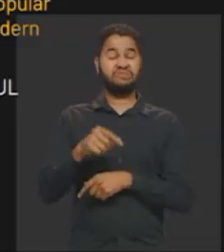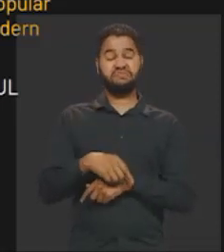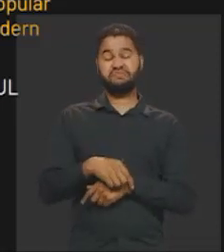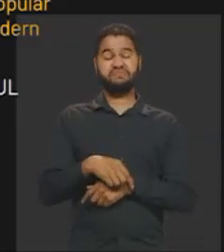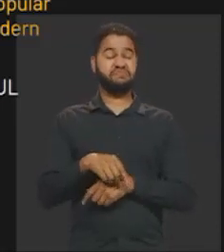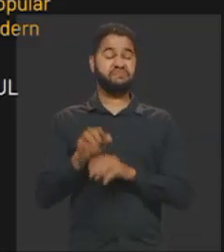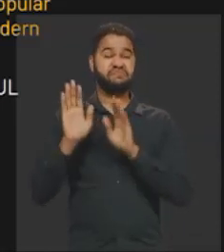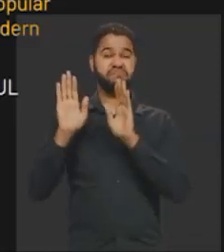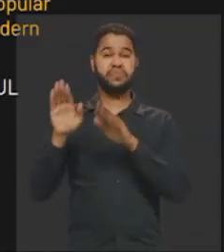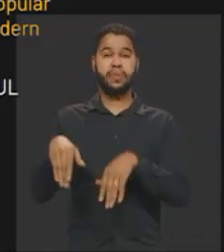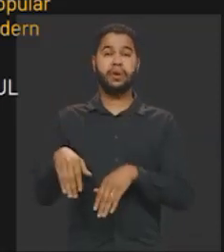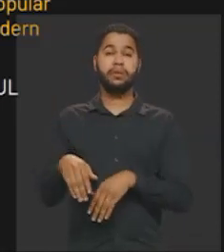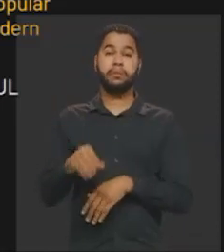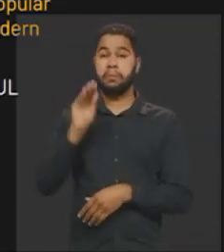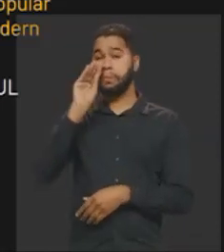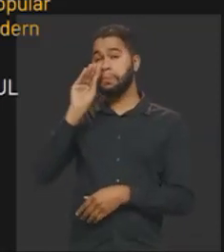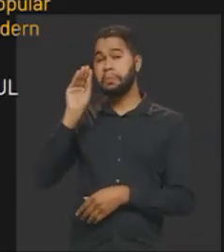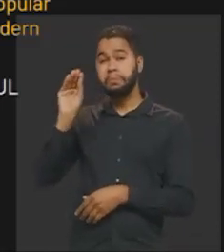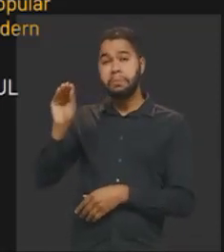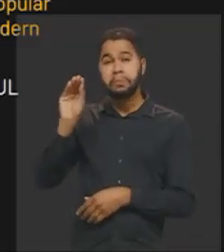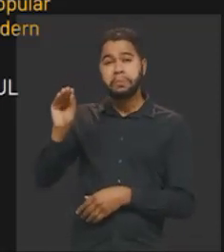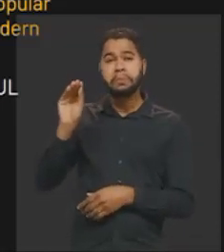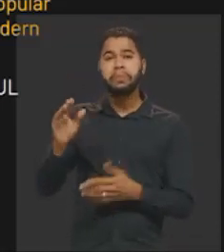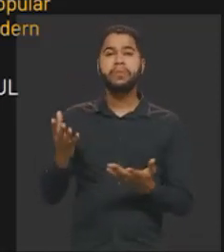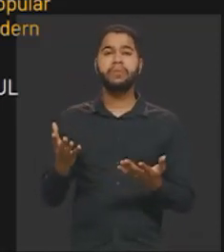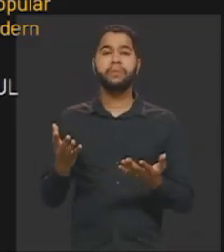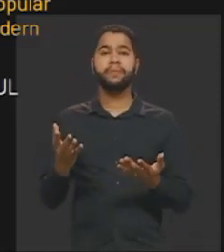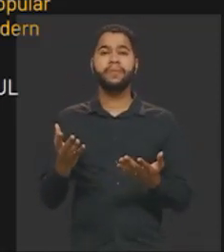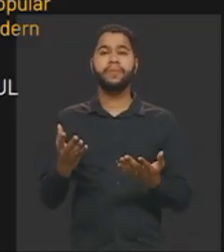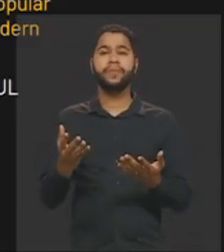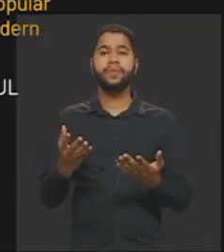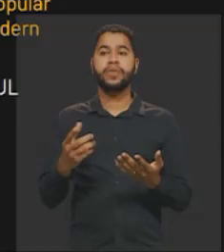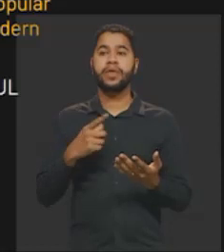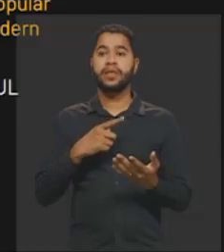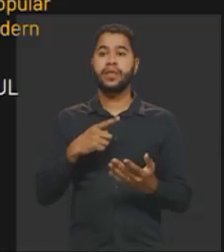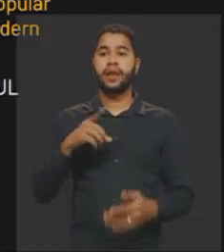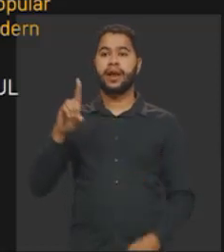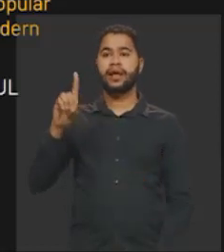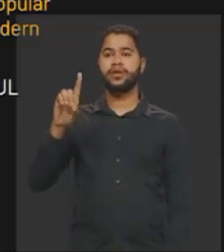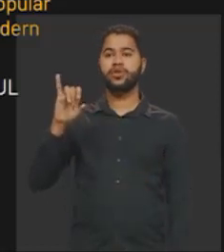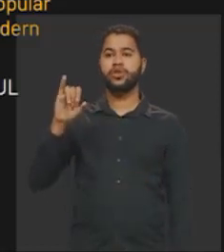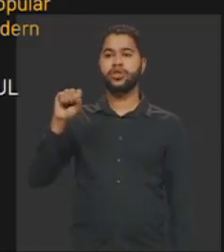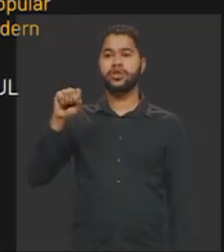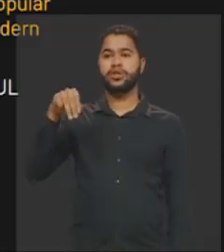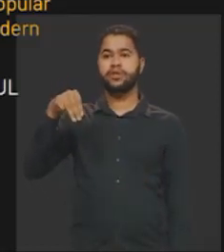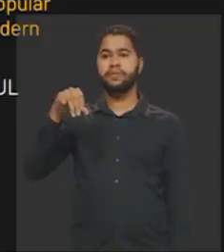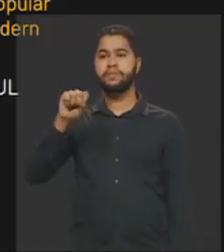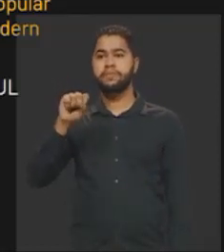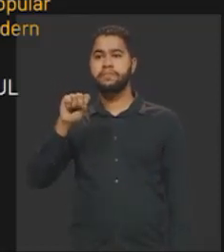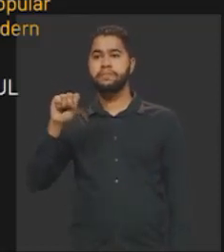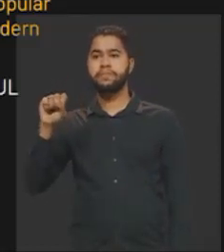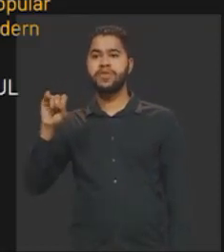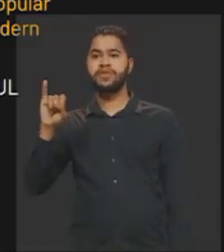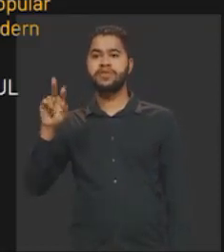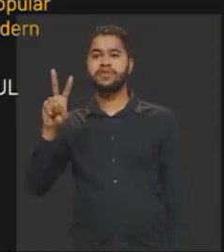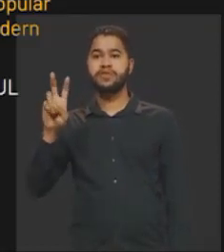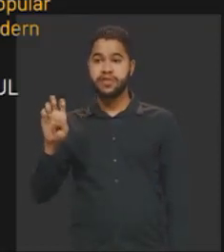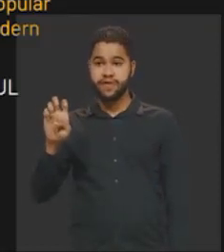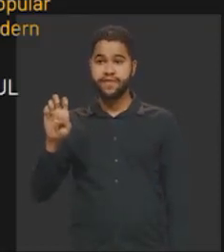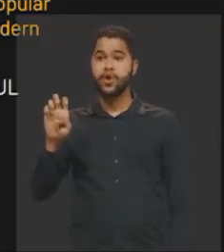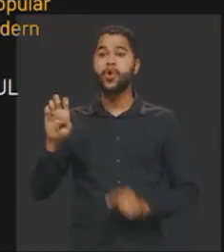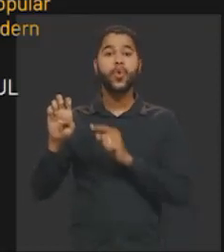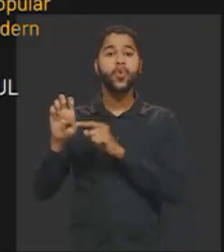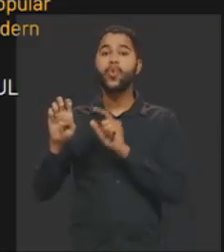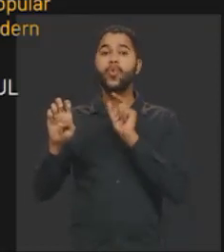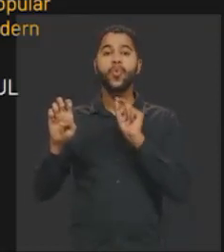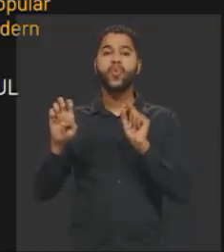no sentido pejorativo, que aqui fala dismissive, contemptuous, disdainful. Então, uma coisa que é dismissive,